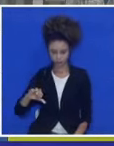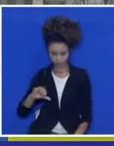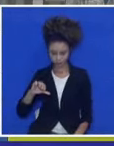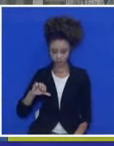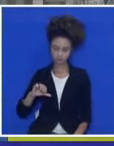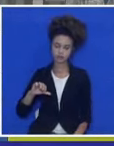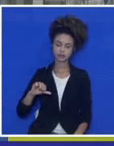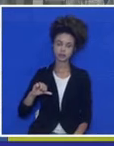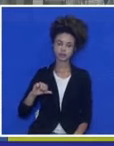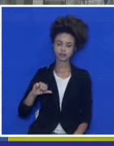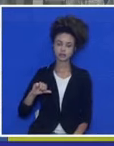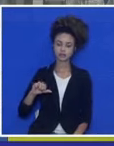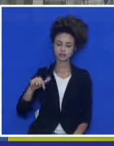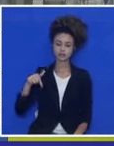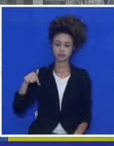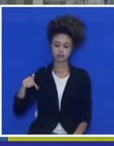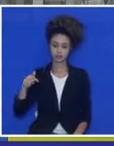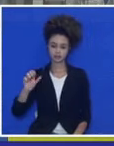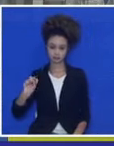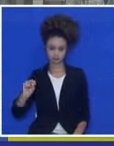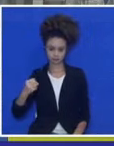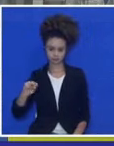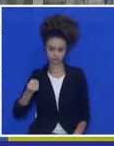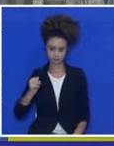09 e